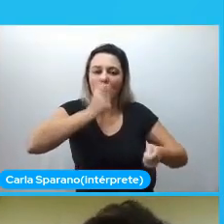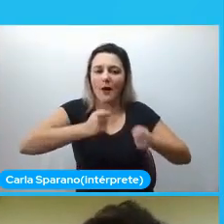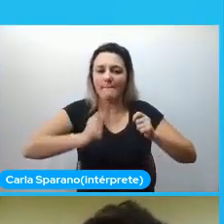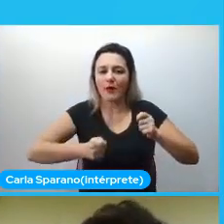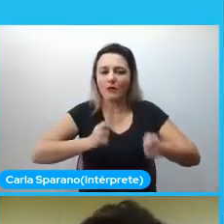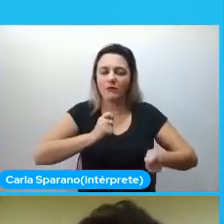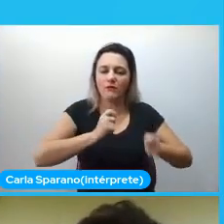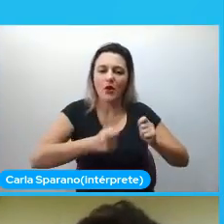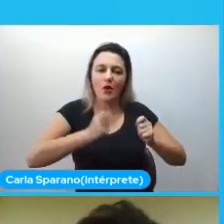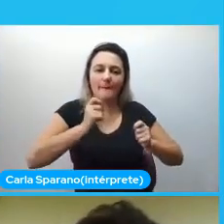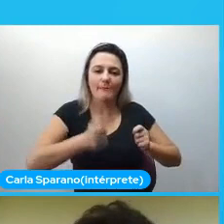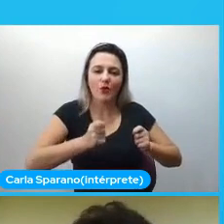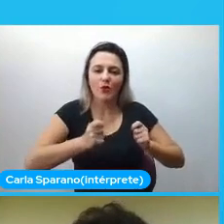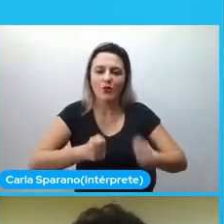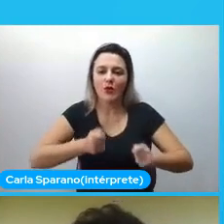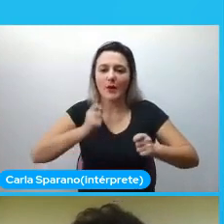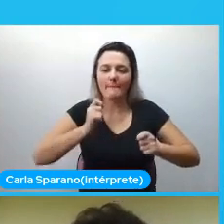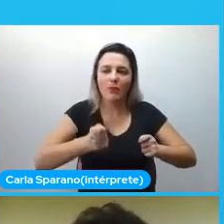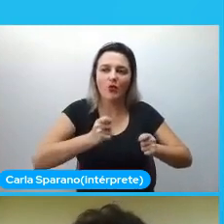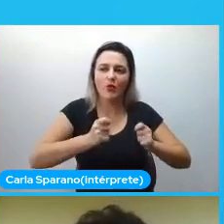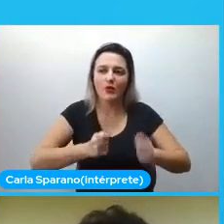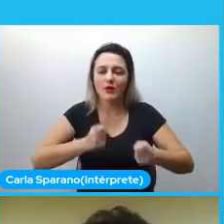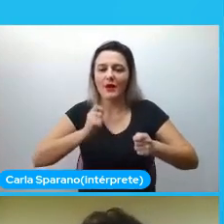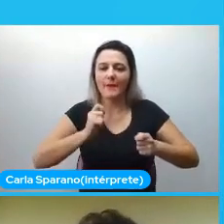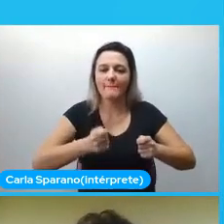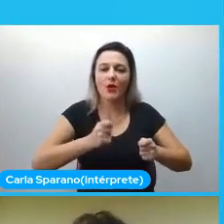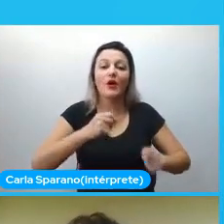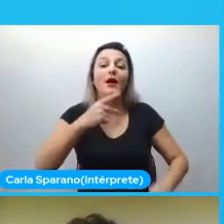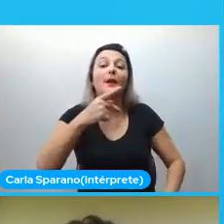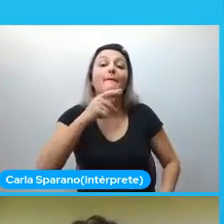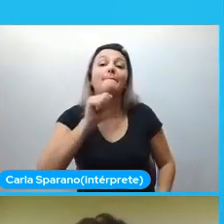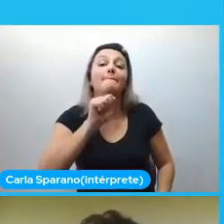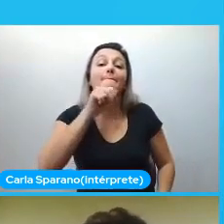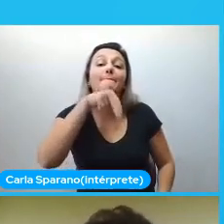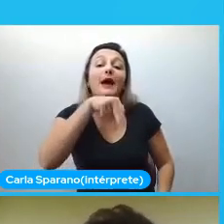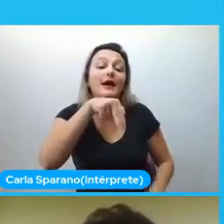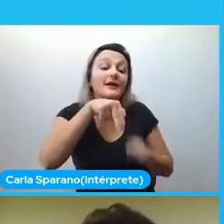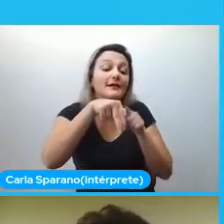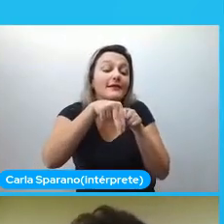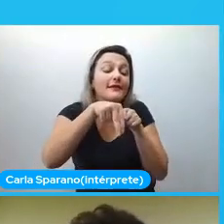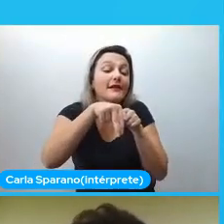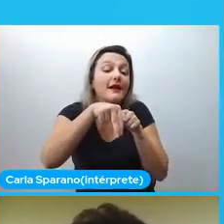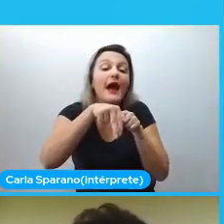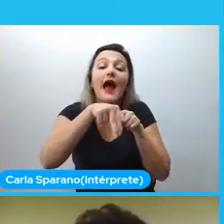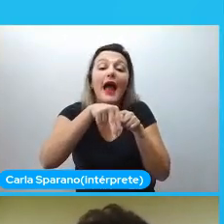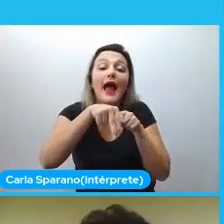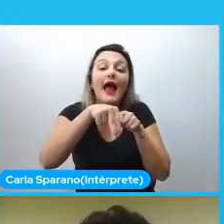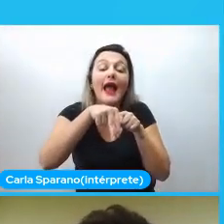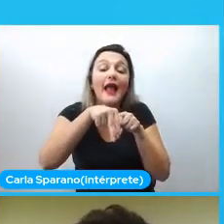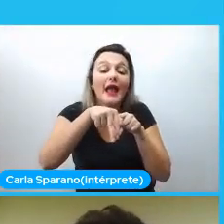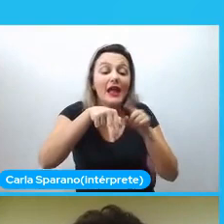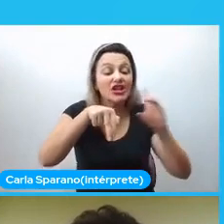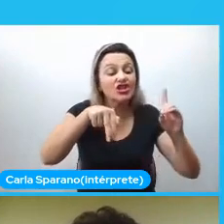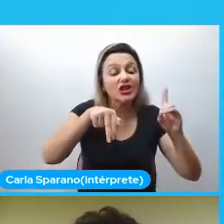eu gosto de botar só em um dos lados. Esse pan aqui é o lado, esquerda e direita. Ele vai de menos um a um. Menos